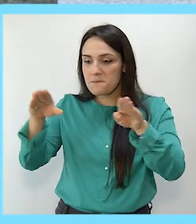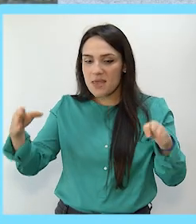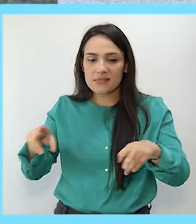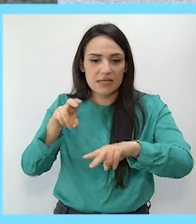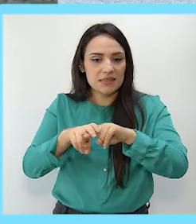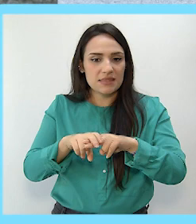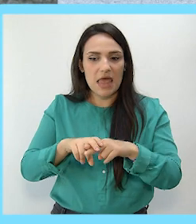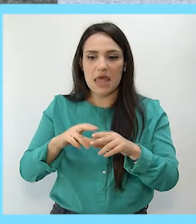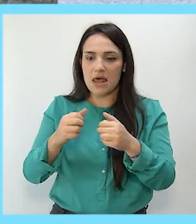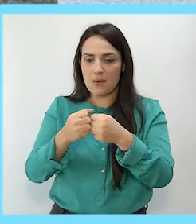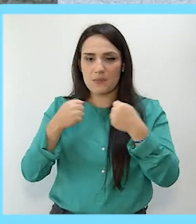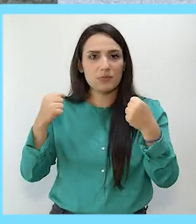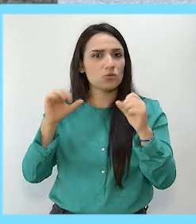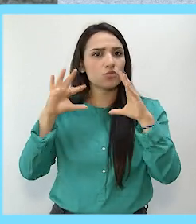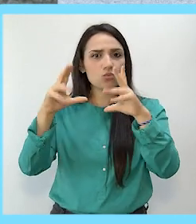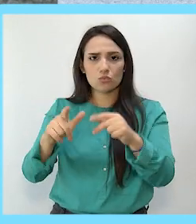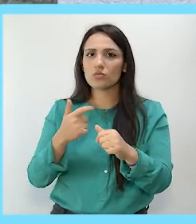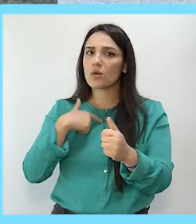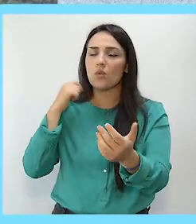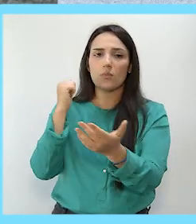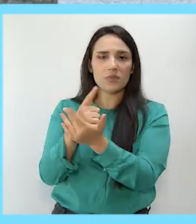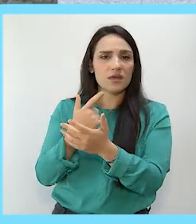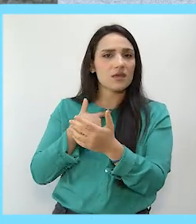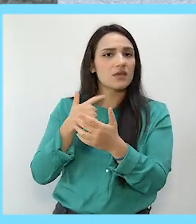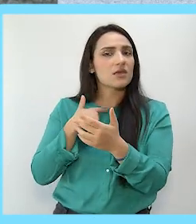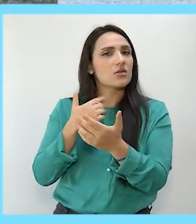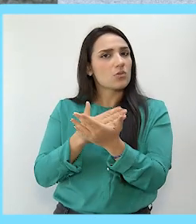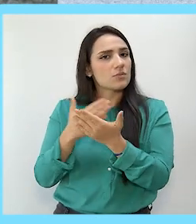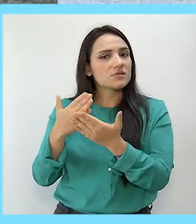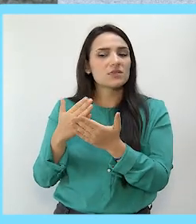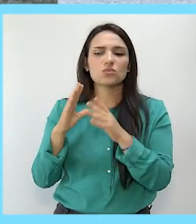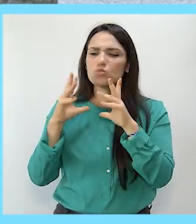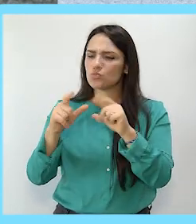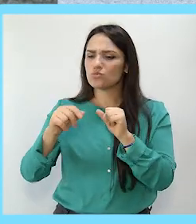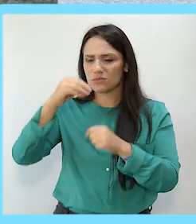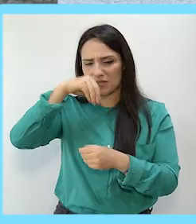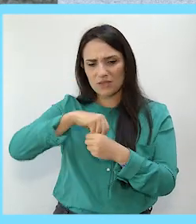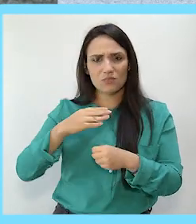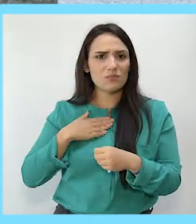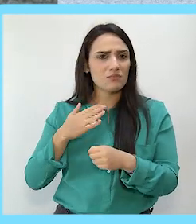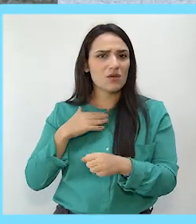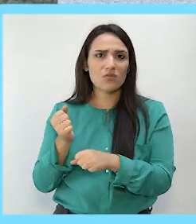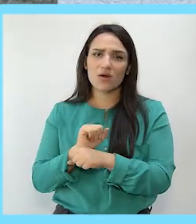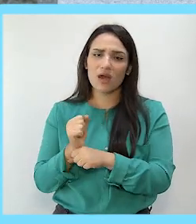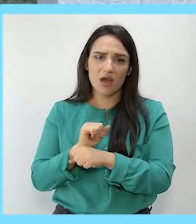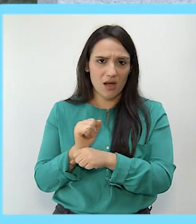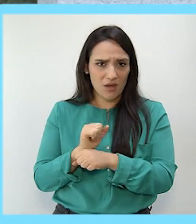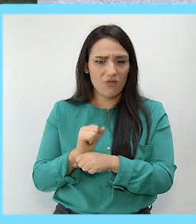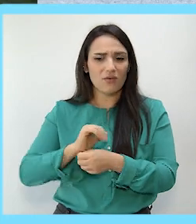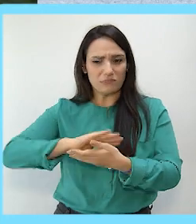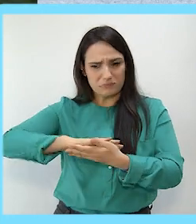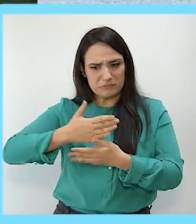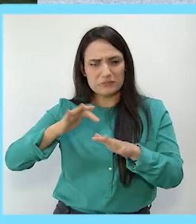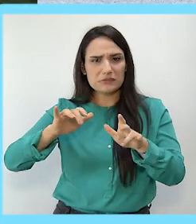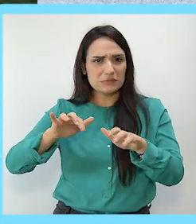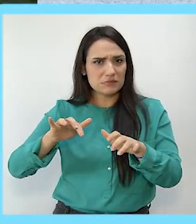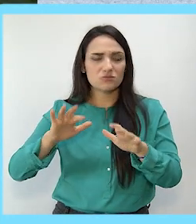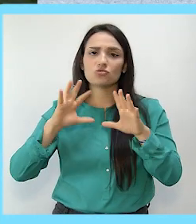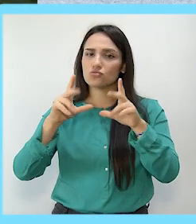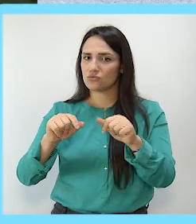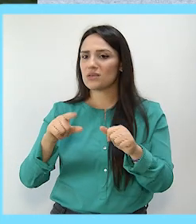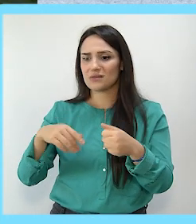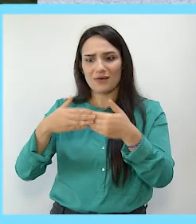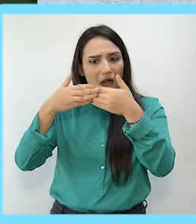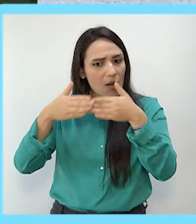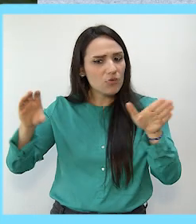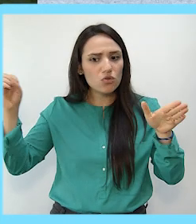da promotoria fui eu que comprei, instalei computador, foi tudo no meu carro. Então, assim, foi também um desbravar lá